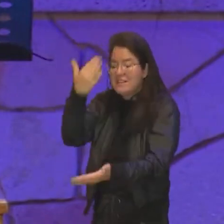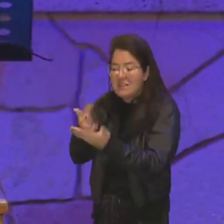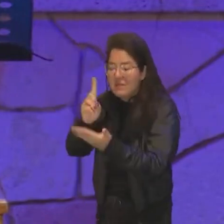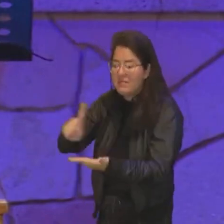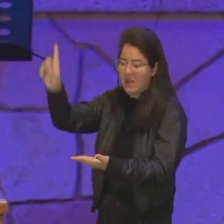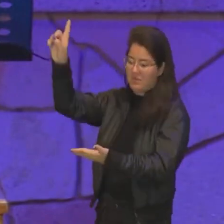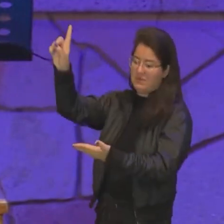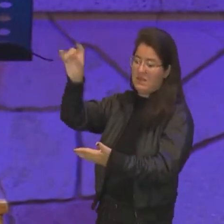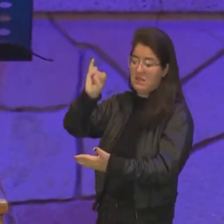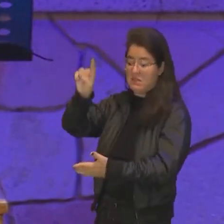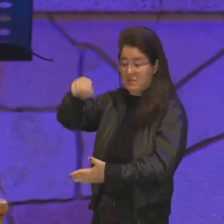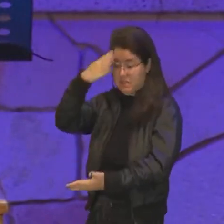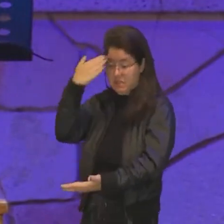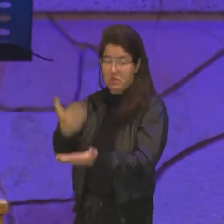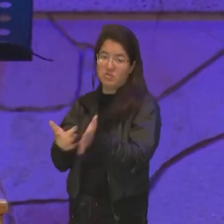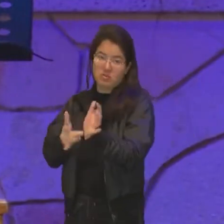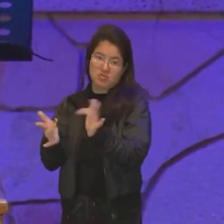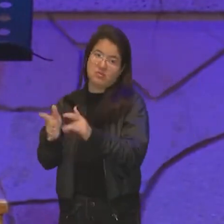crer em Deus.